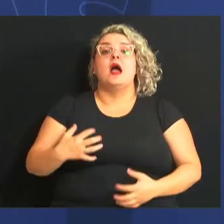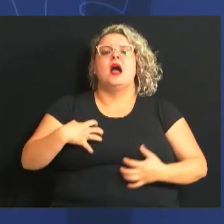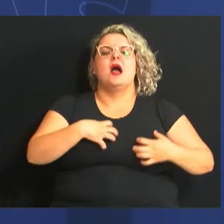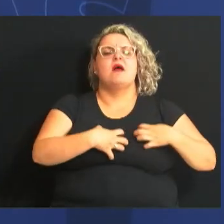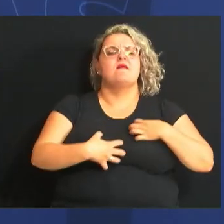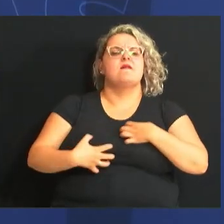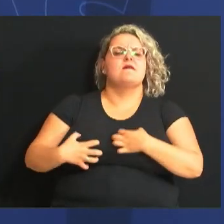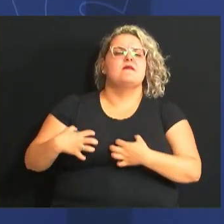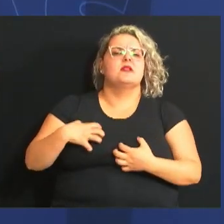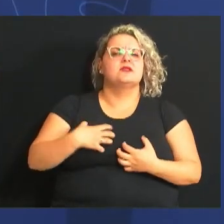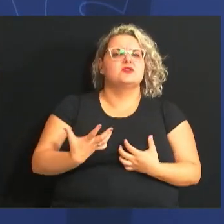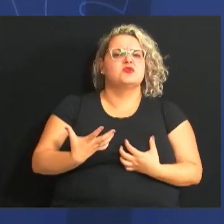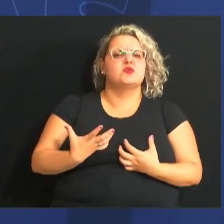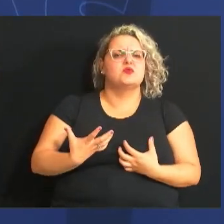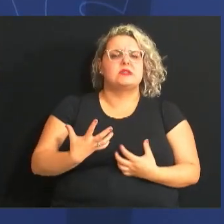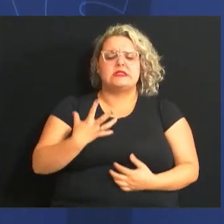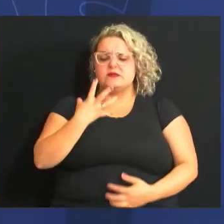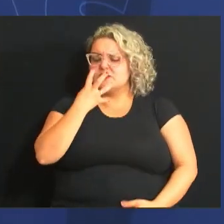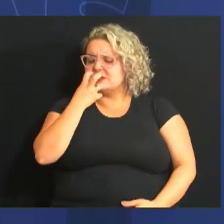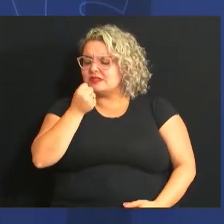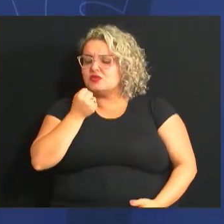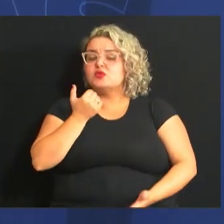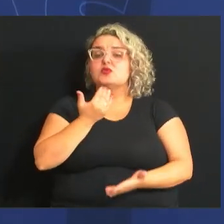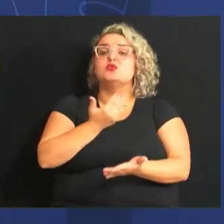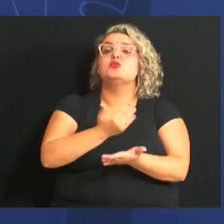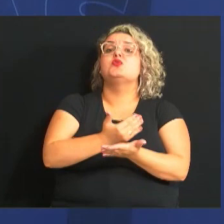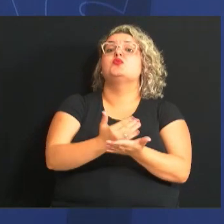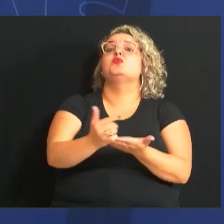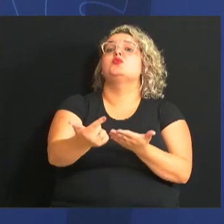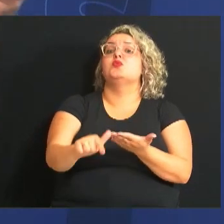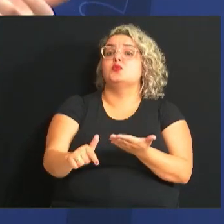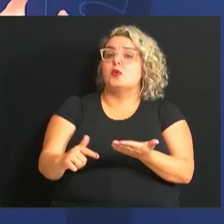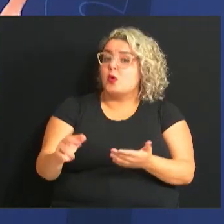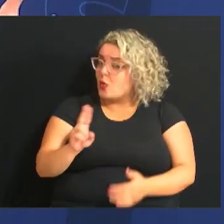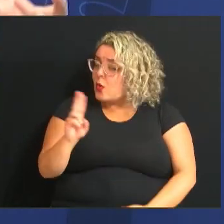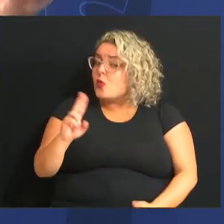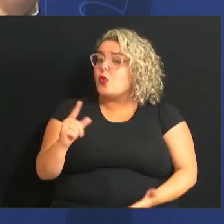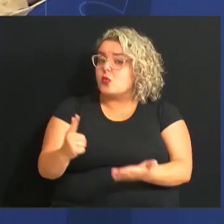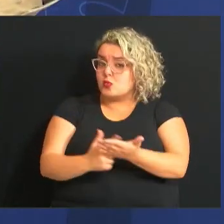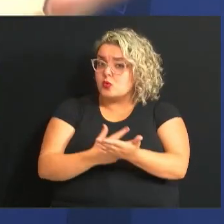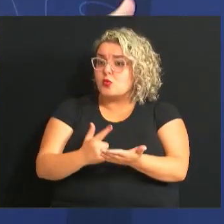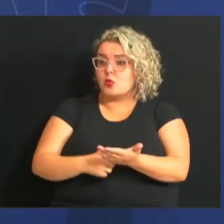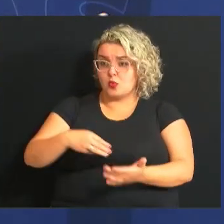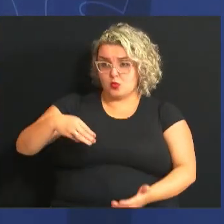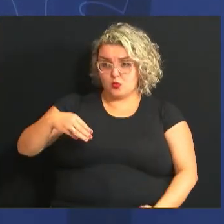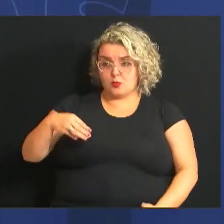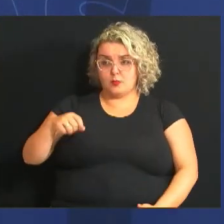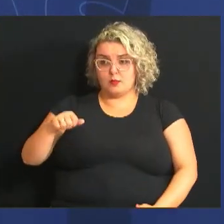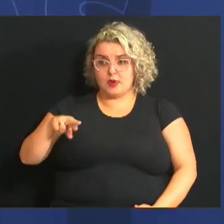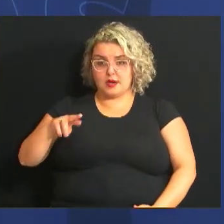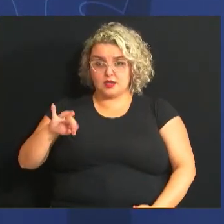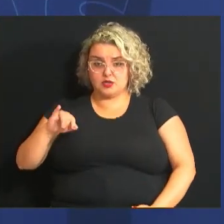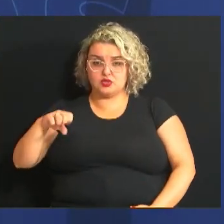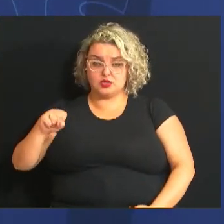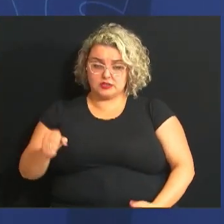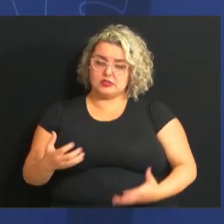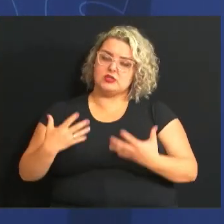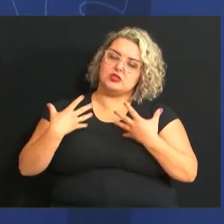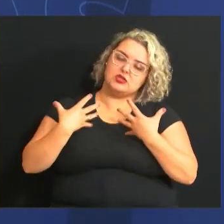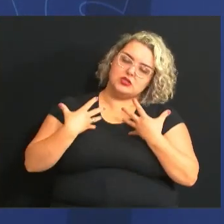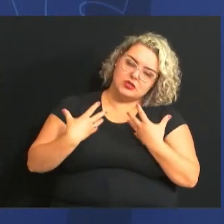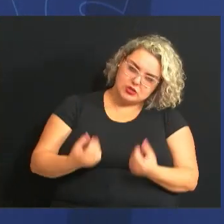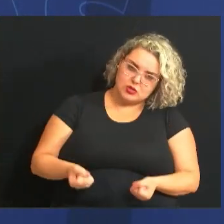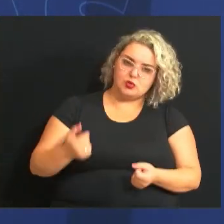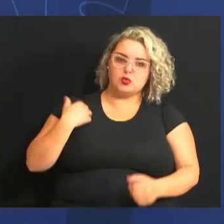é justamente o nome do livro do Gustavo Martins, que gentilmente aceitou o nosso convite para participar aqui